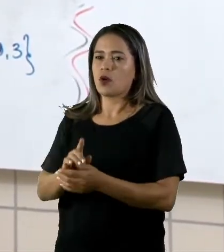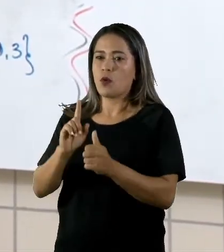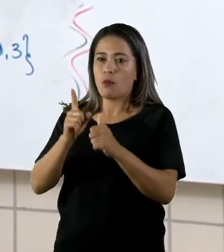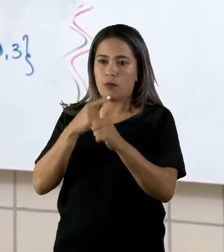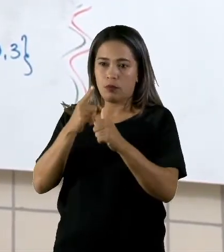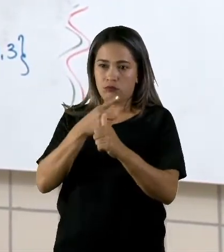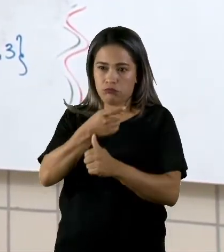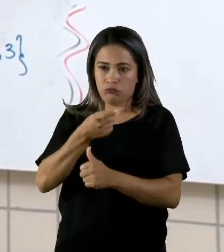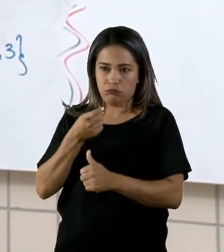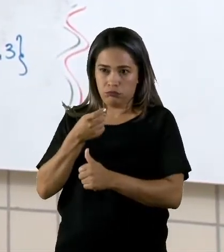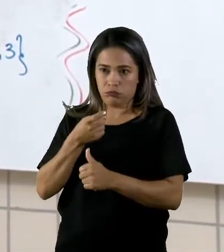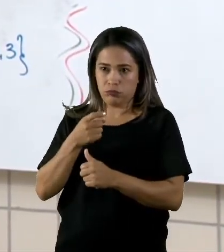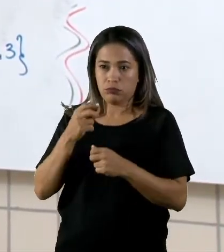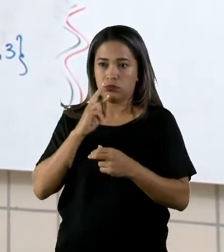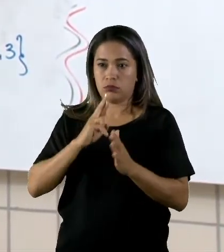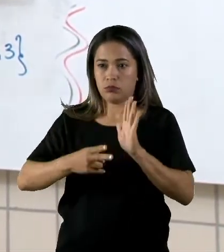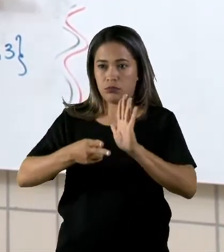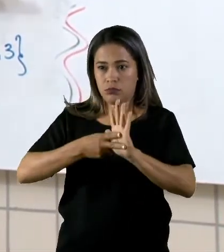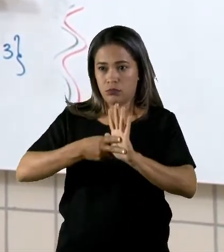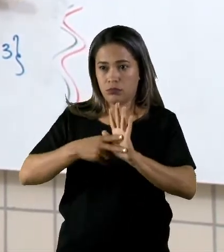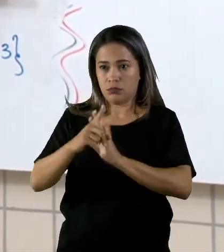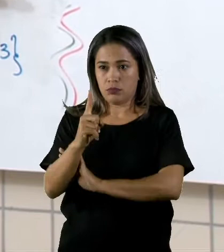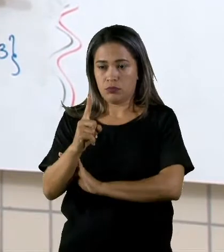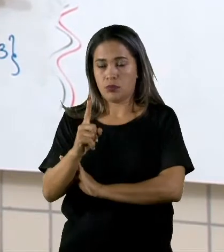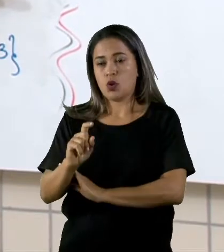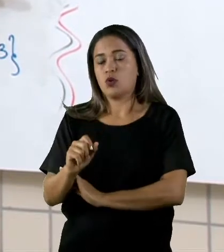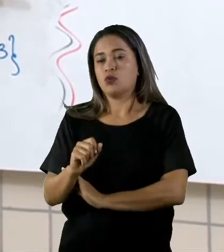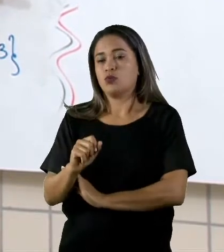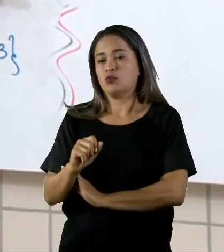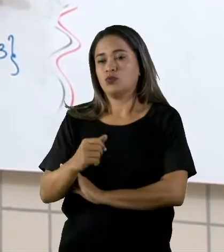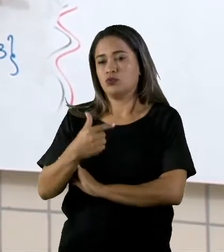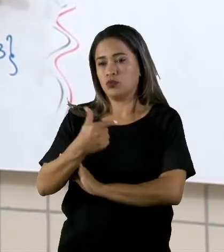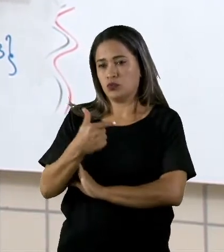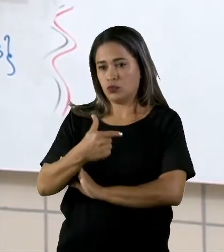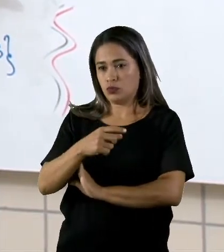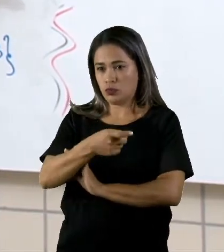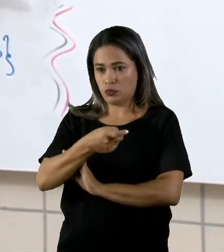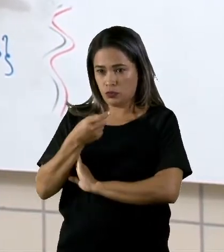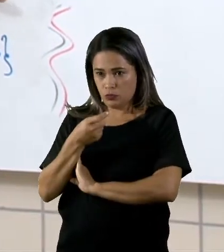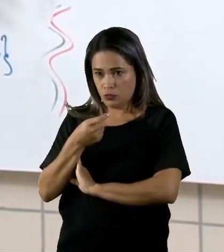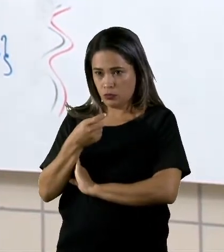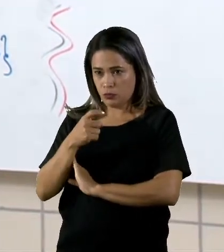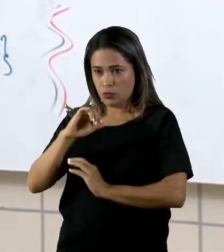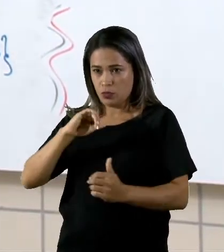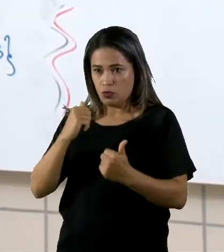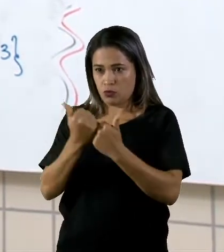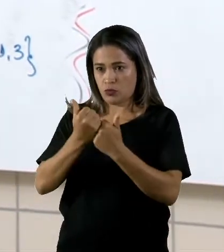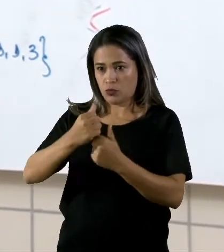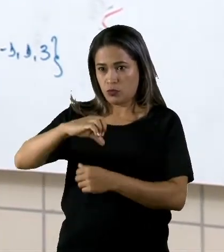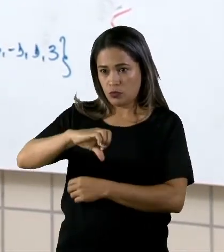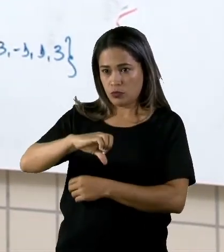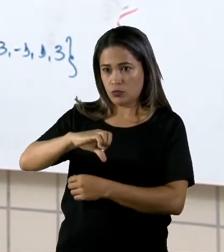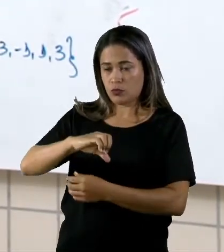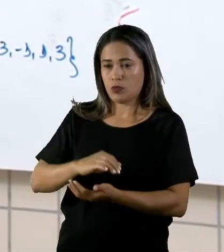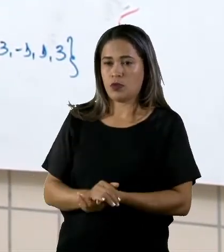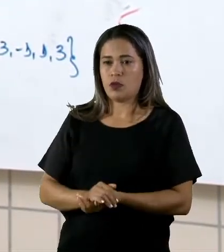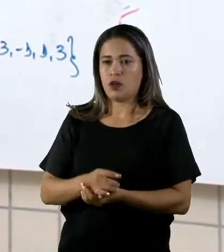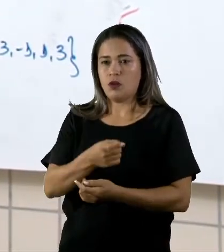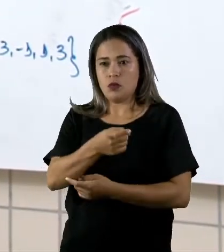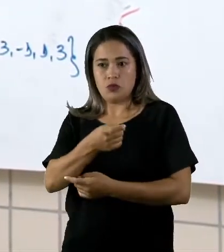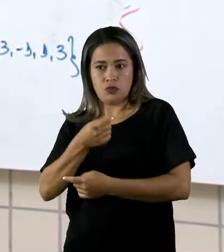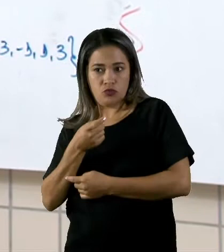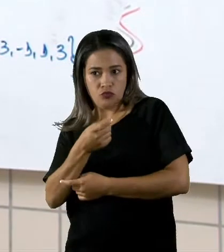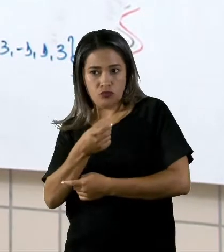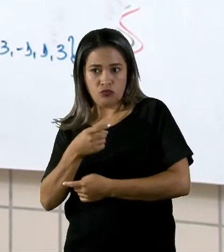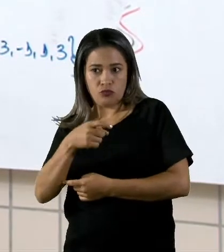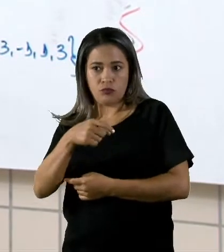encontrei substituindo por 1. O segundo x eu vou encontrar substituindo por 9. Então, x ao quadrado em vez de